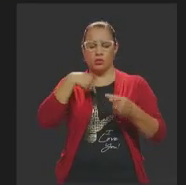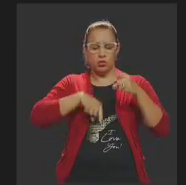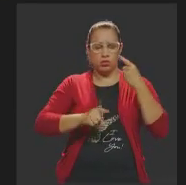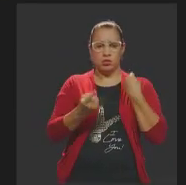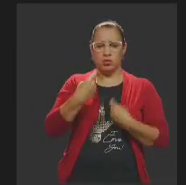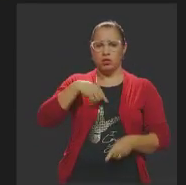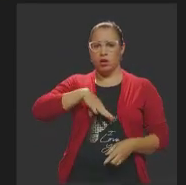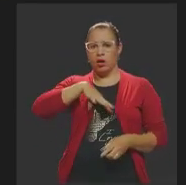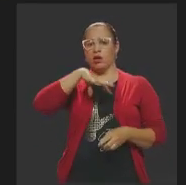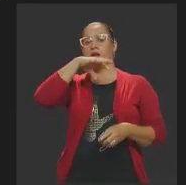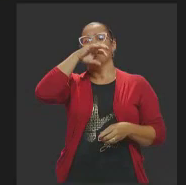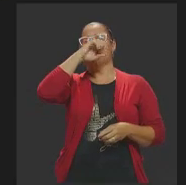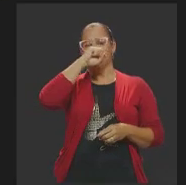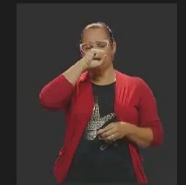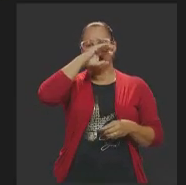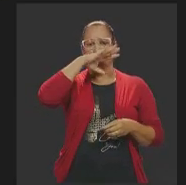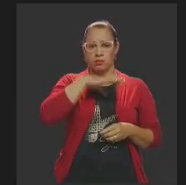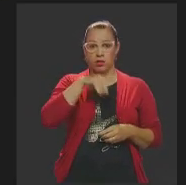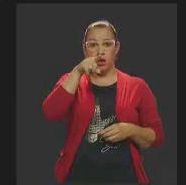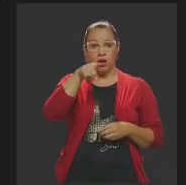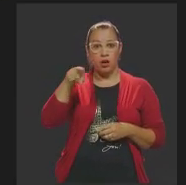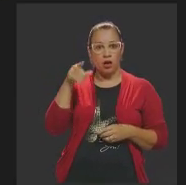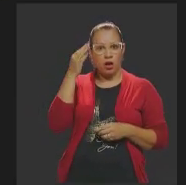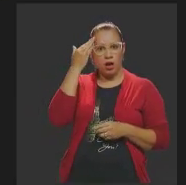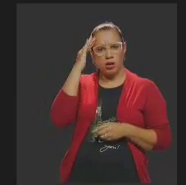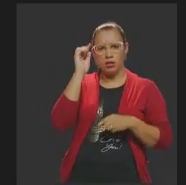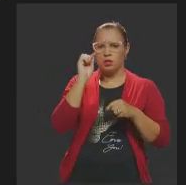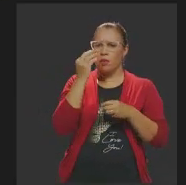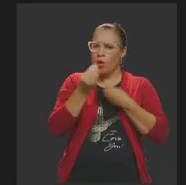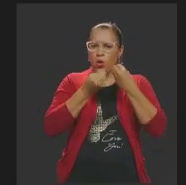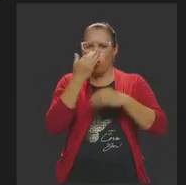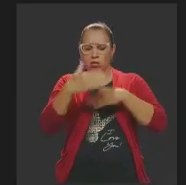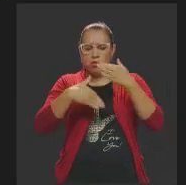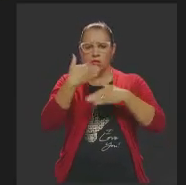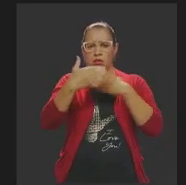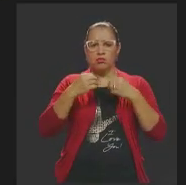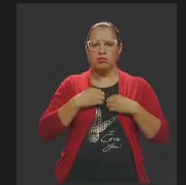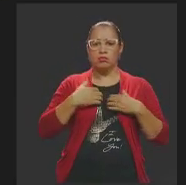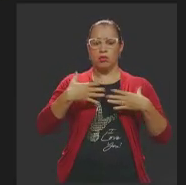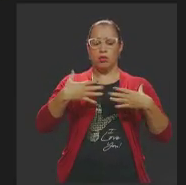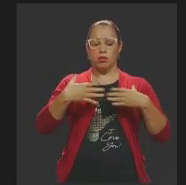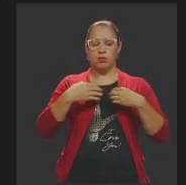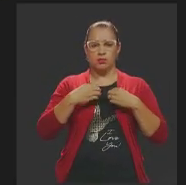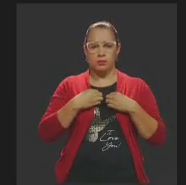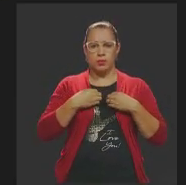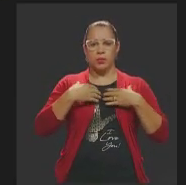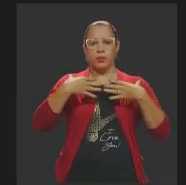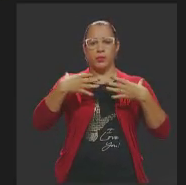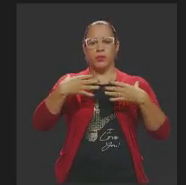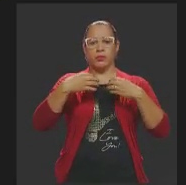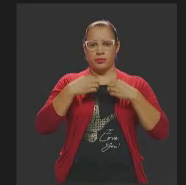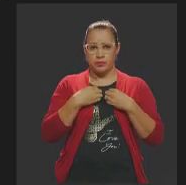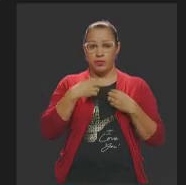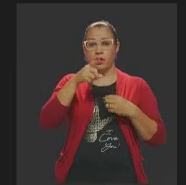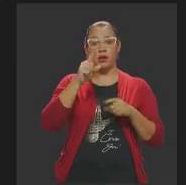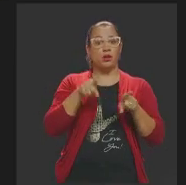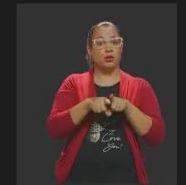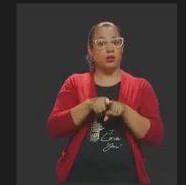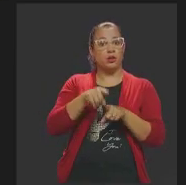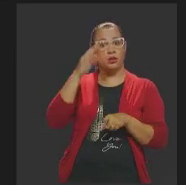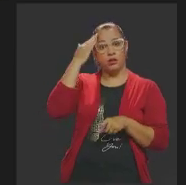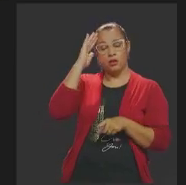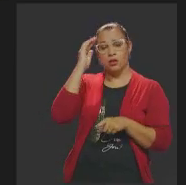respiratório, ao mesmo tempo que ele possa entender o processo de respiração humana e, com isso, também compreender o processo